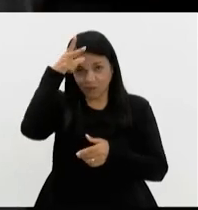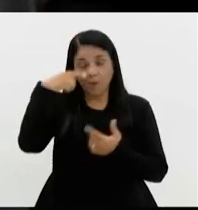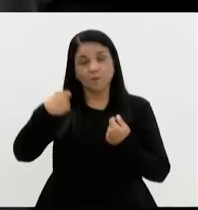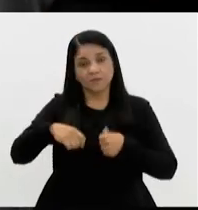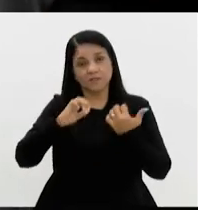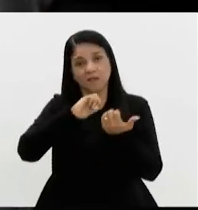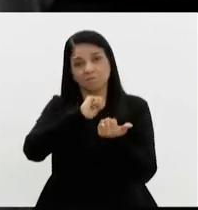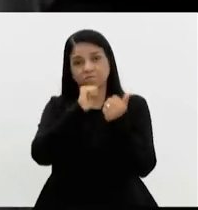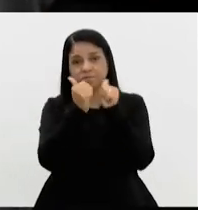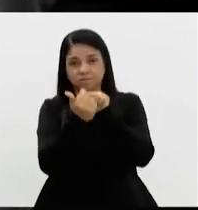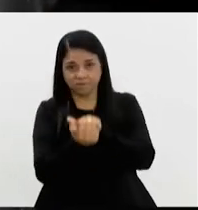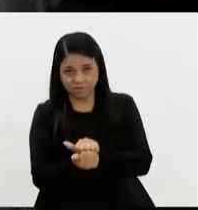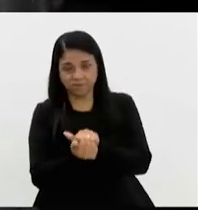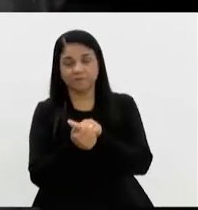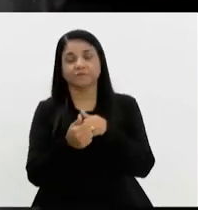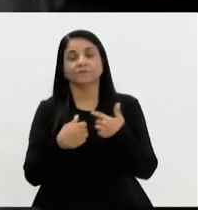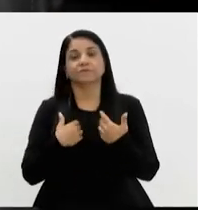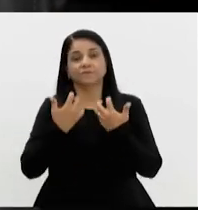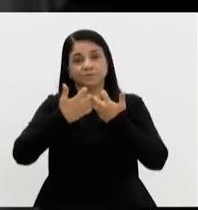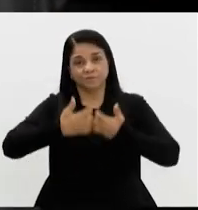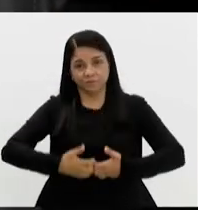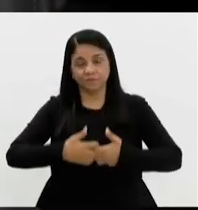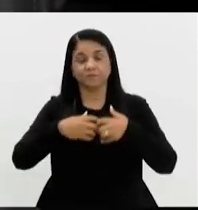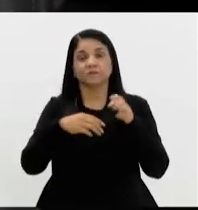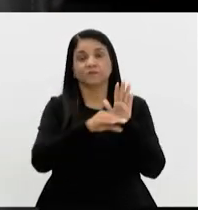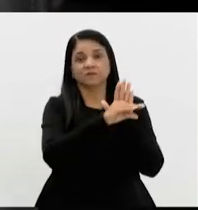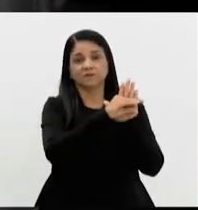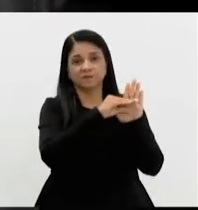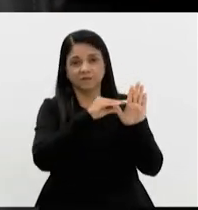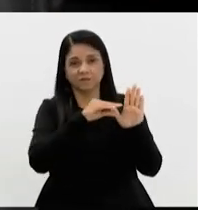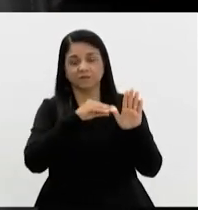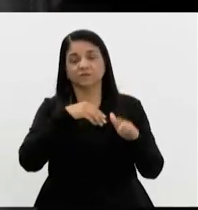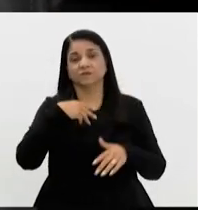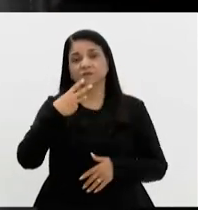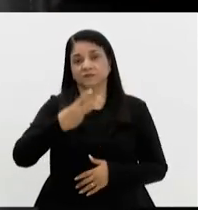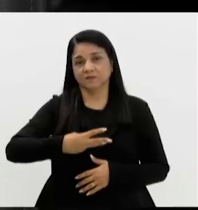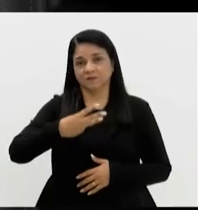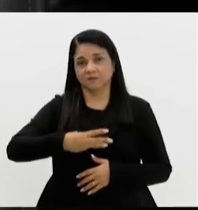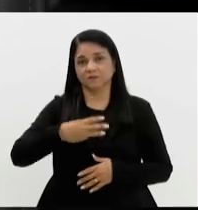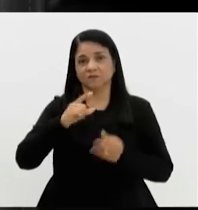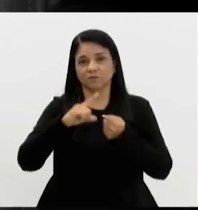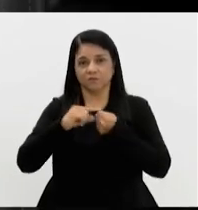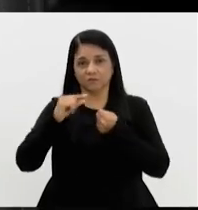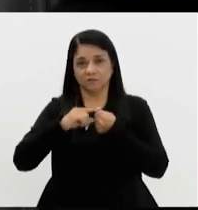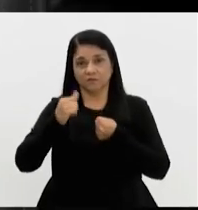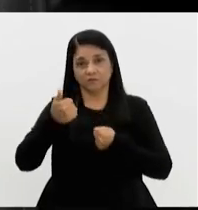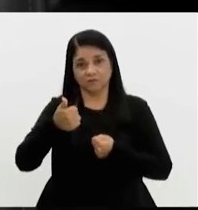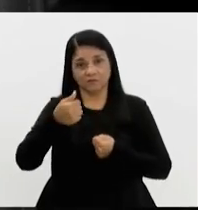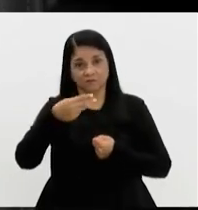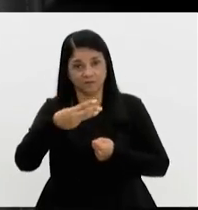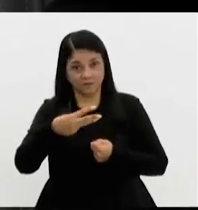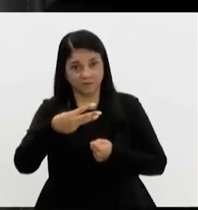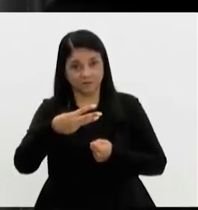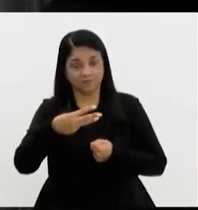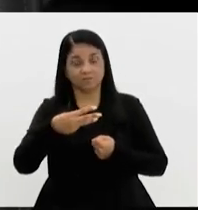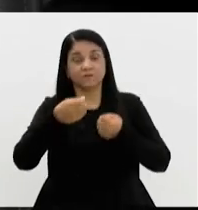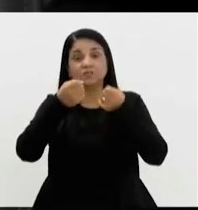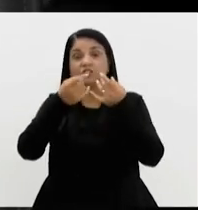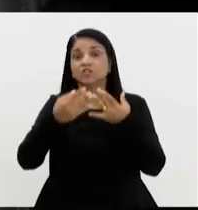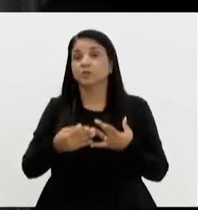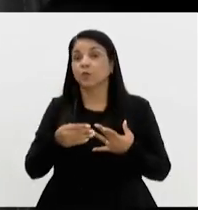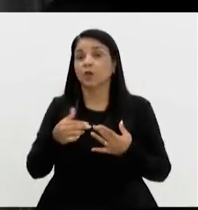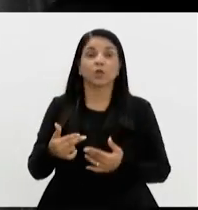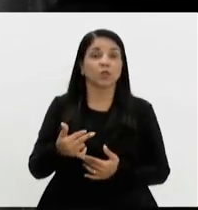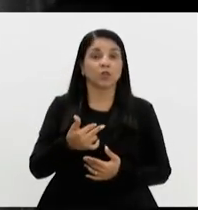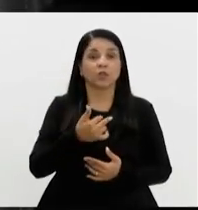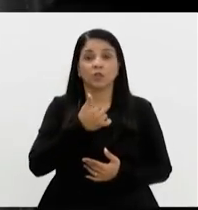por fim no parágrafo terceiro do Artigo 13 a resolução vai dizer o que que não configura